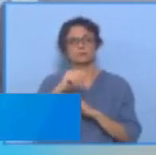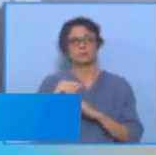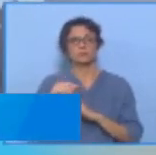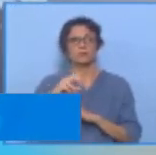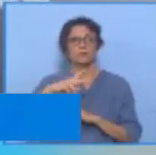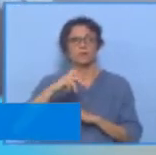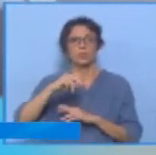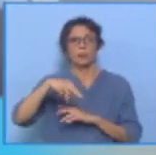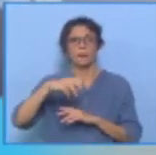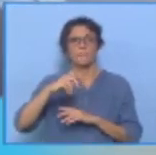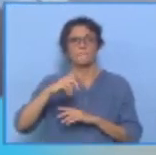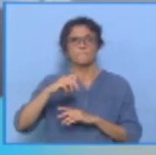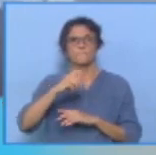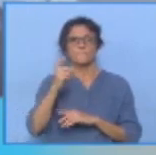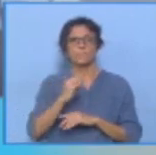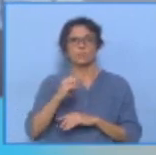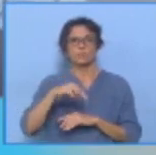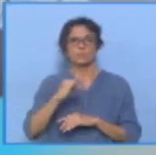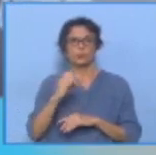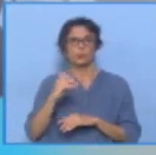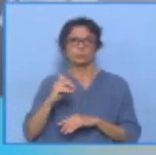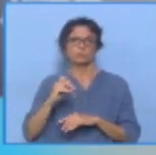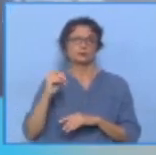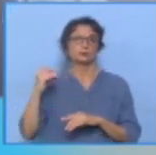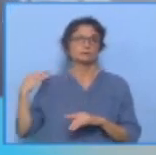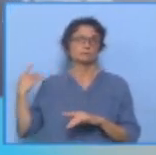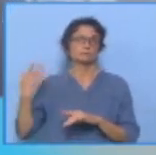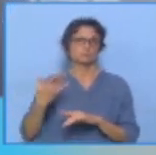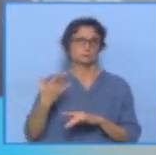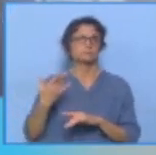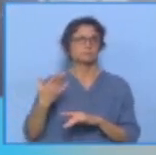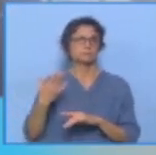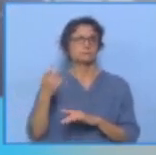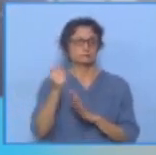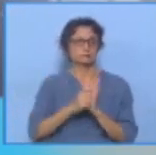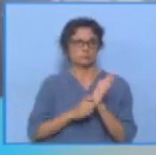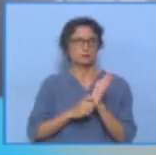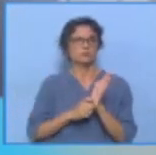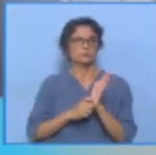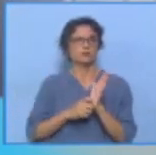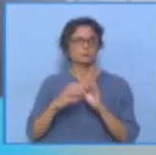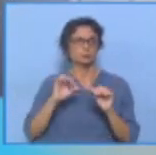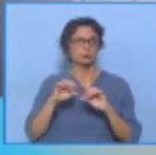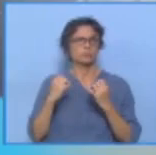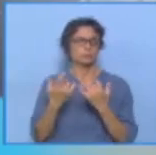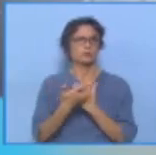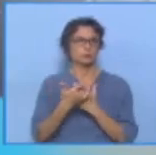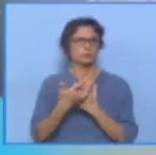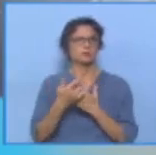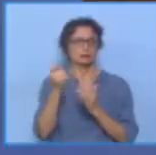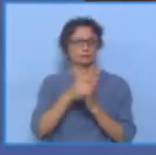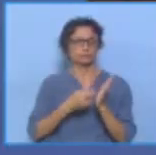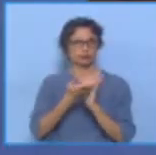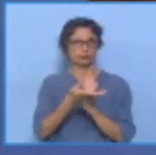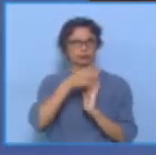último verão, entrou muito na agenda mediática e vai ser muito acompanhada, certamente, tudo aquilo que for acontecendo no Vaticano. Mas há,